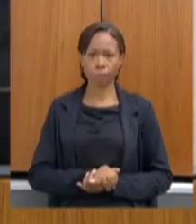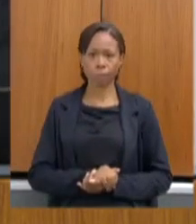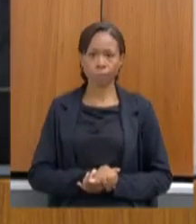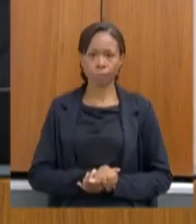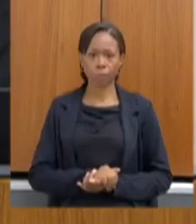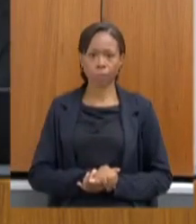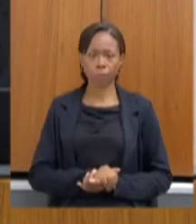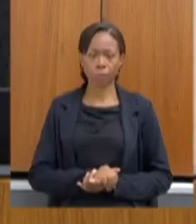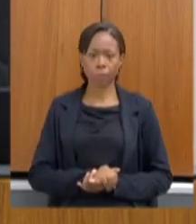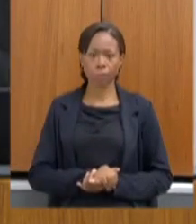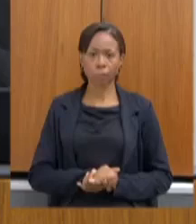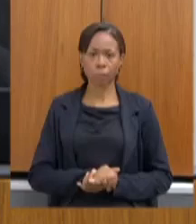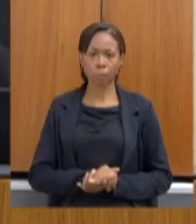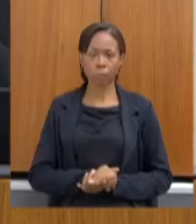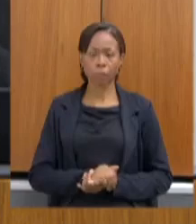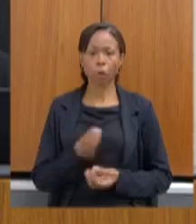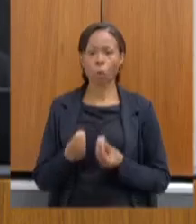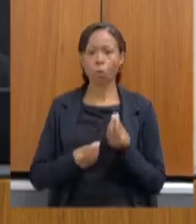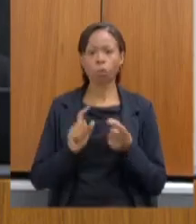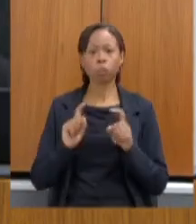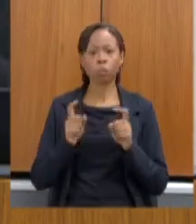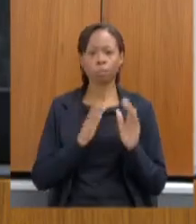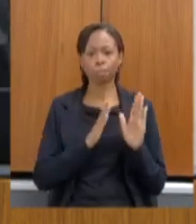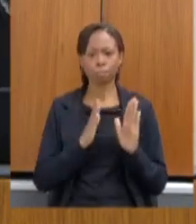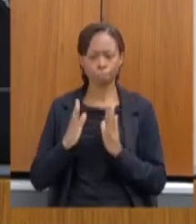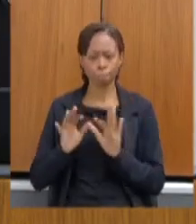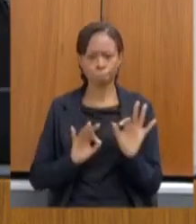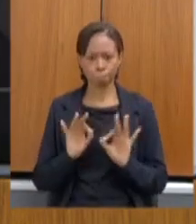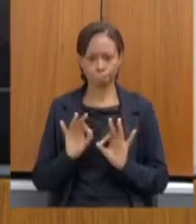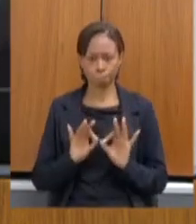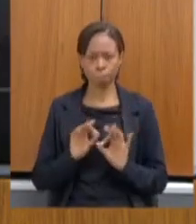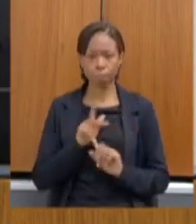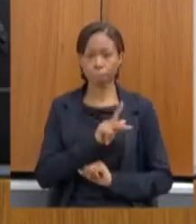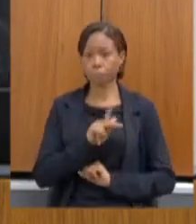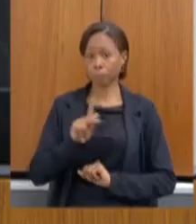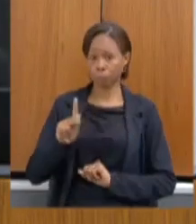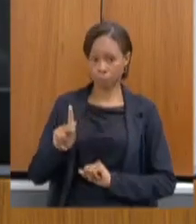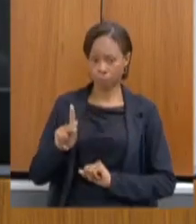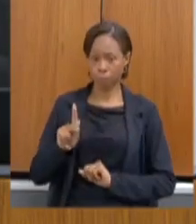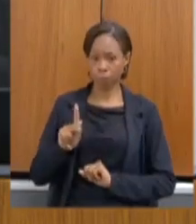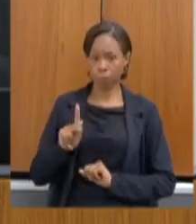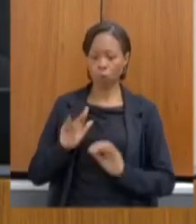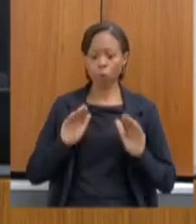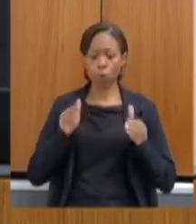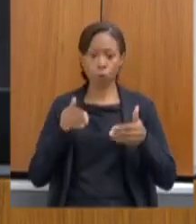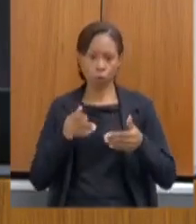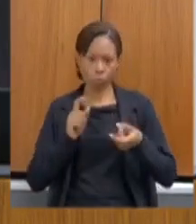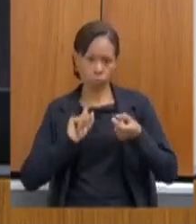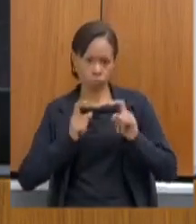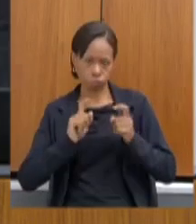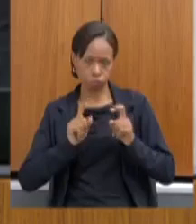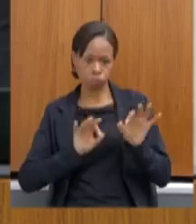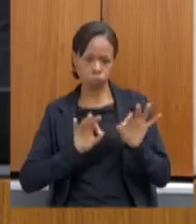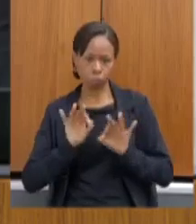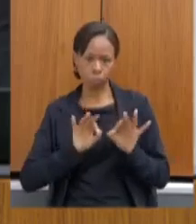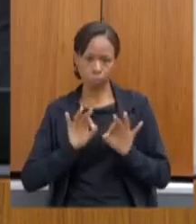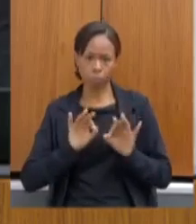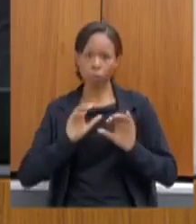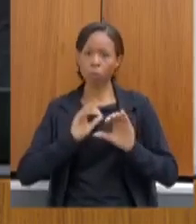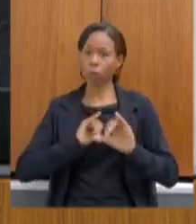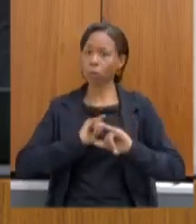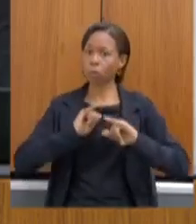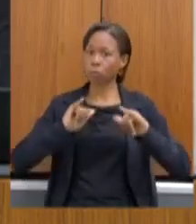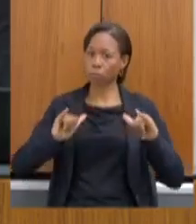a organização dos trabalhos a presidência tendo em vista a organização dos trabalhos comunica aos parlamentares